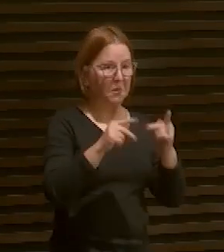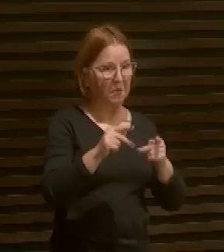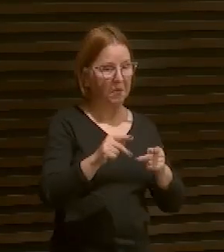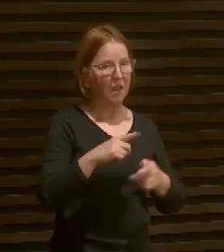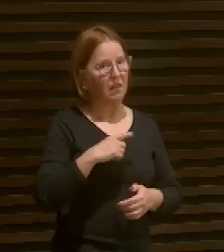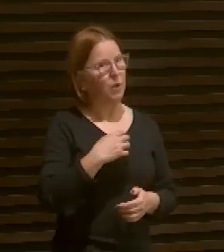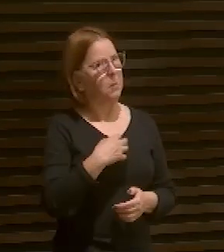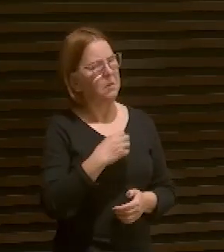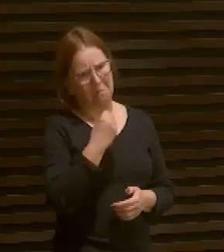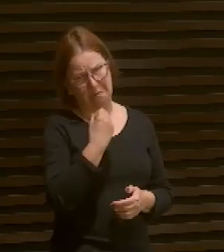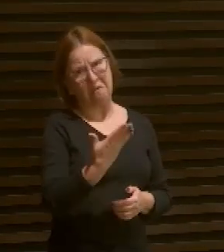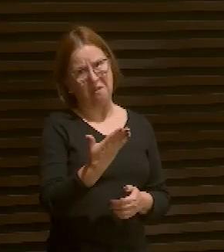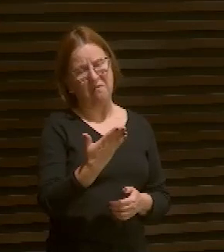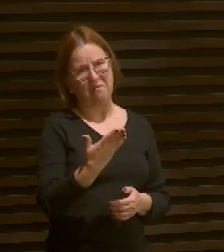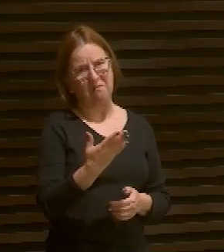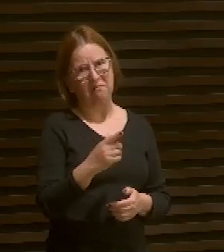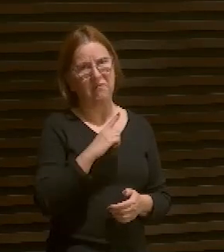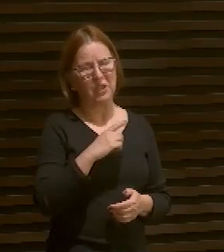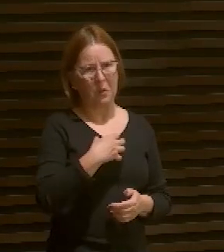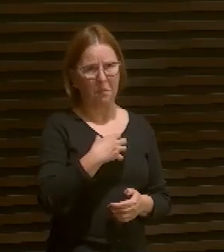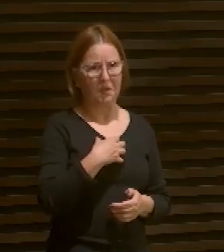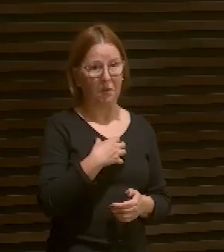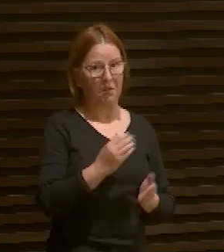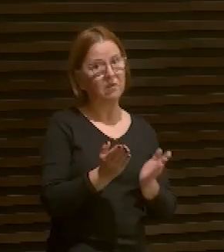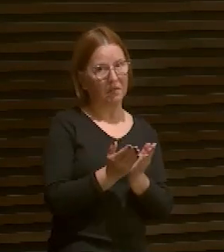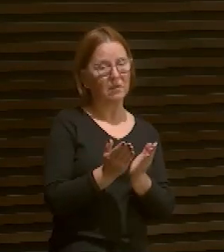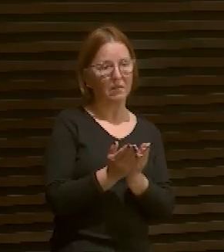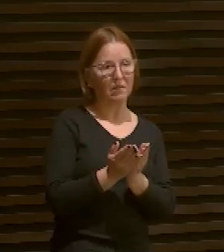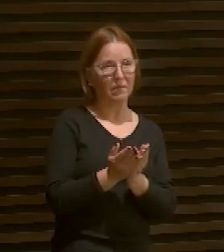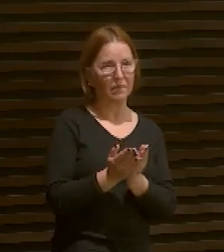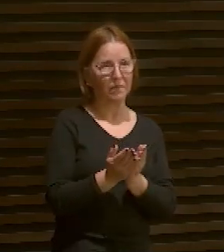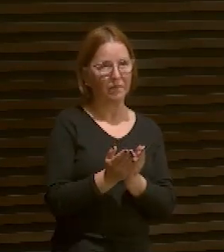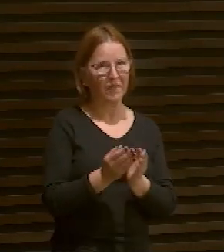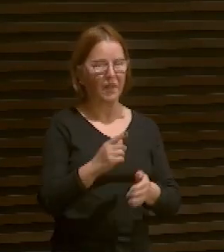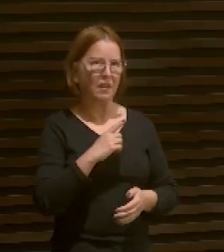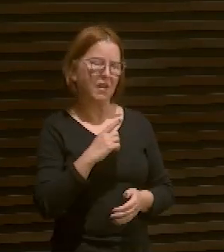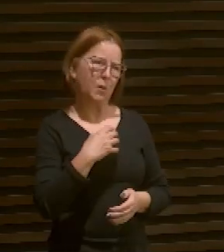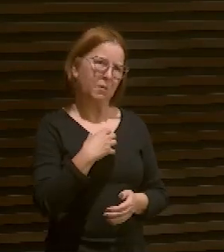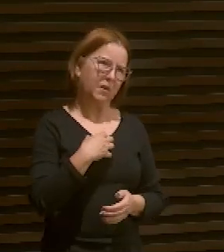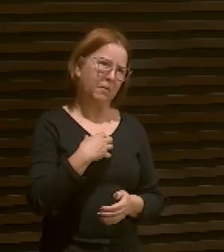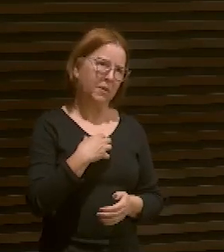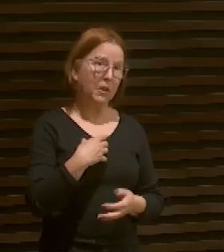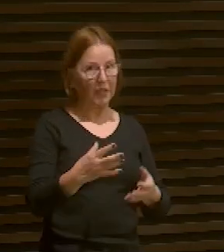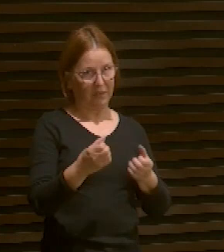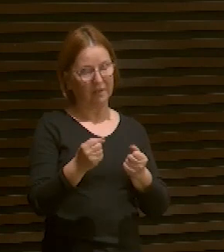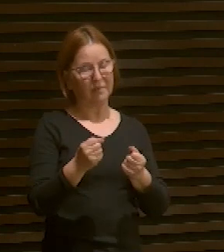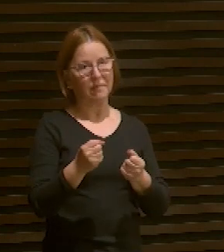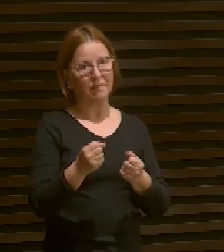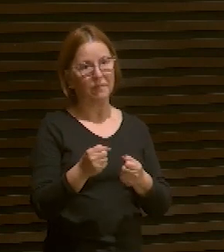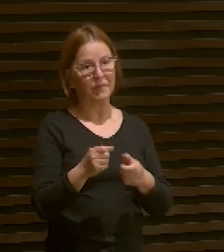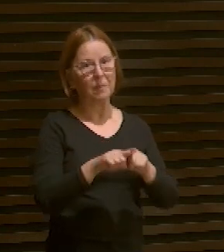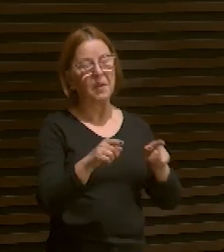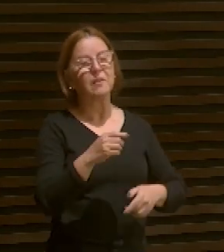bom, que têm um comportamento chamado cristão, que têm um comportamento aceitável, mas o